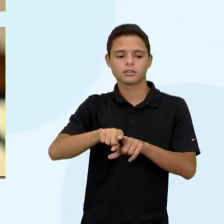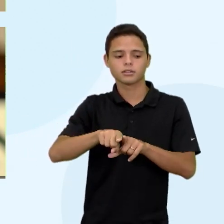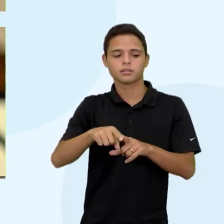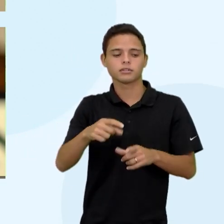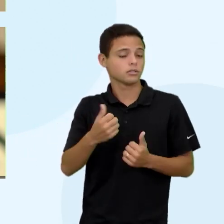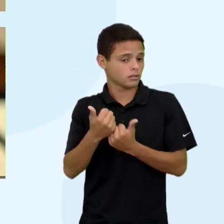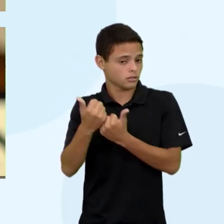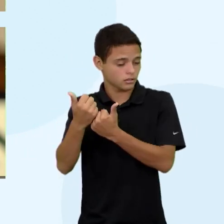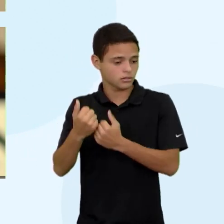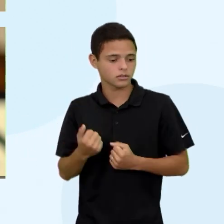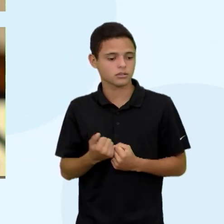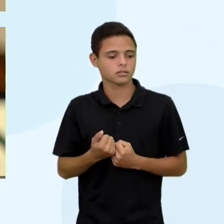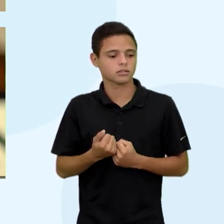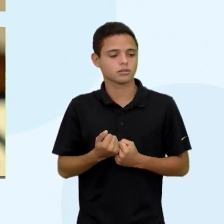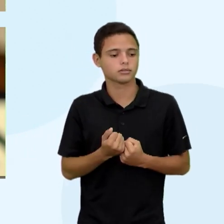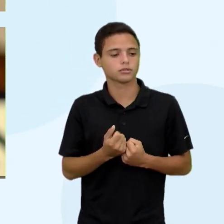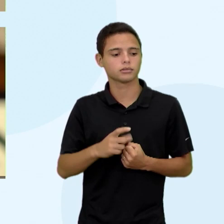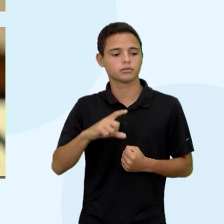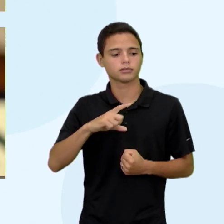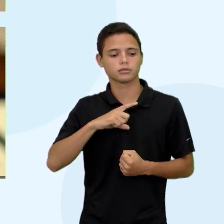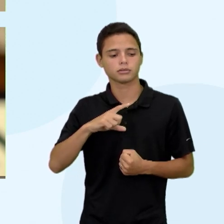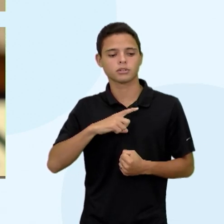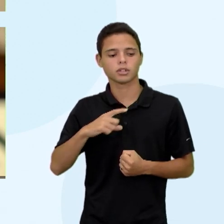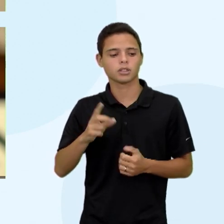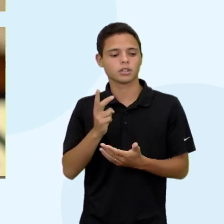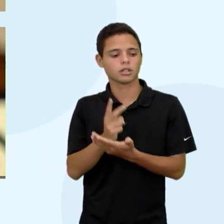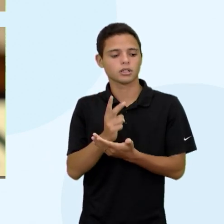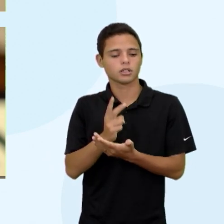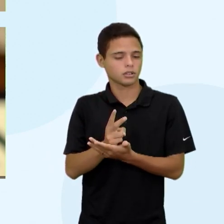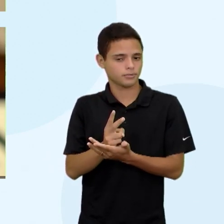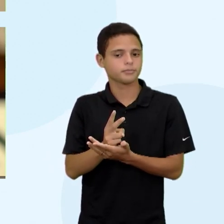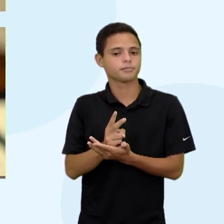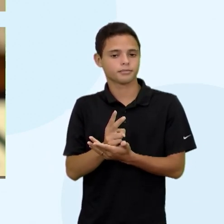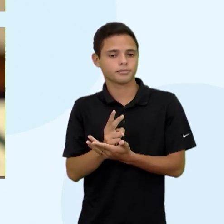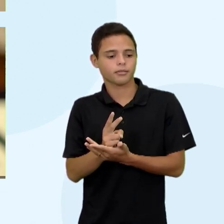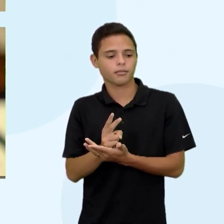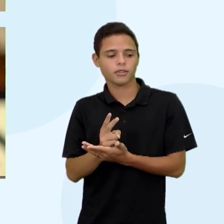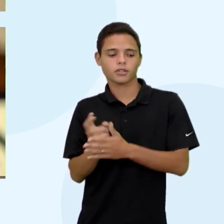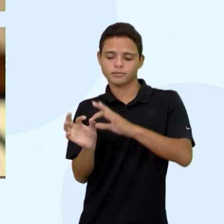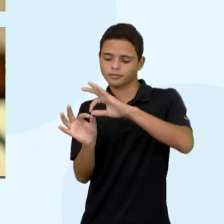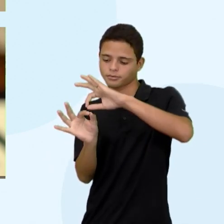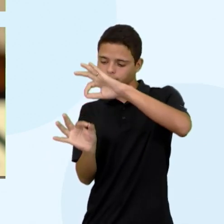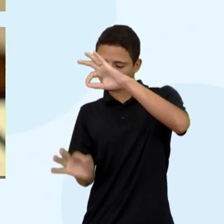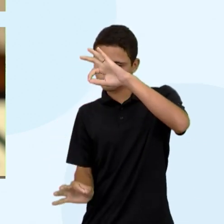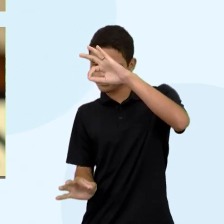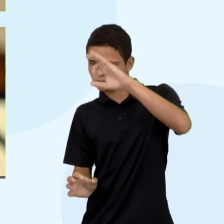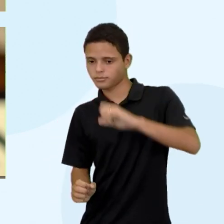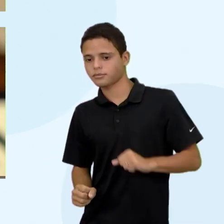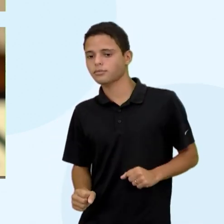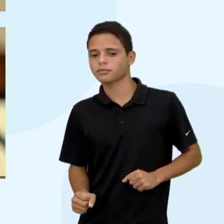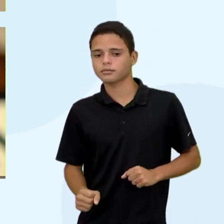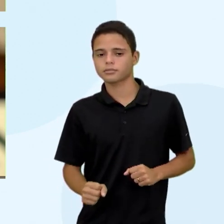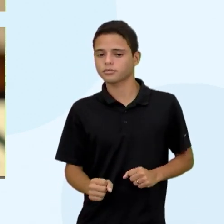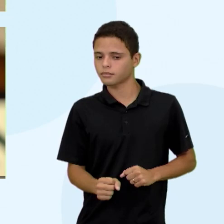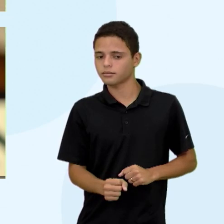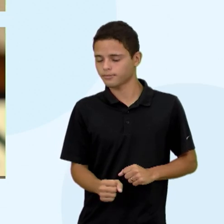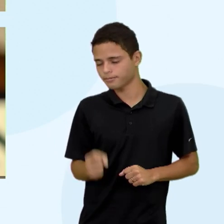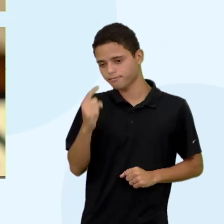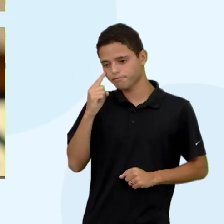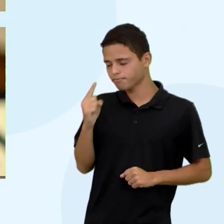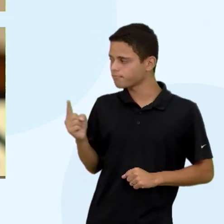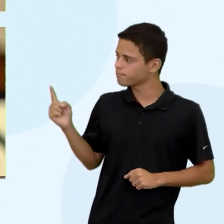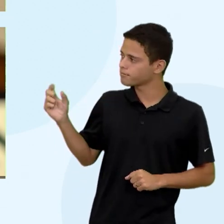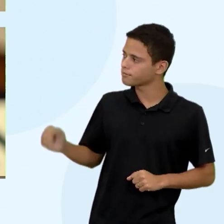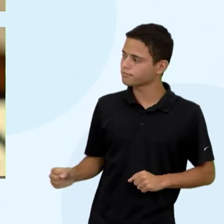nessa atividade, e ele tem um caderno sempre na horizontal. E o caderno, olha, ó, ele engrossado